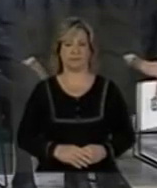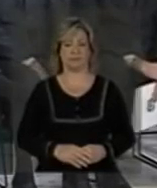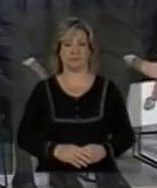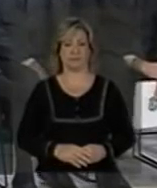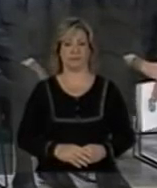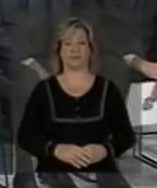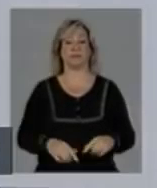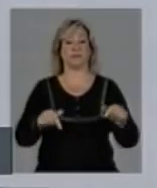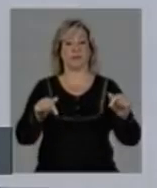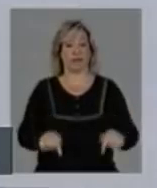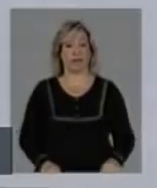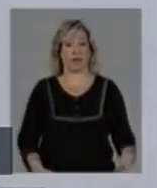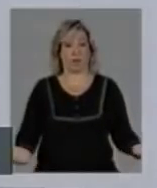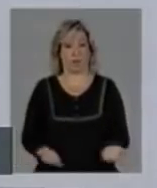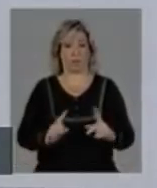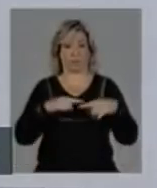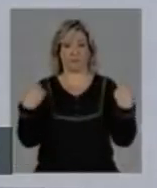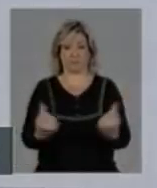Essa cerimônia,